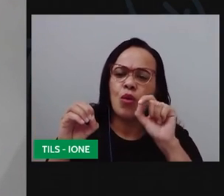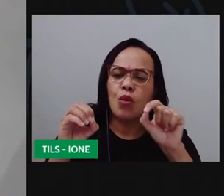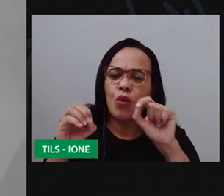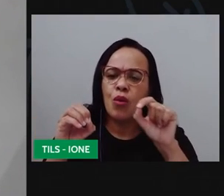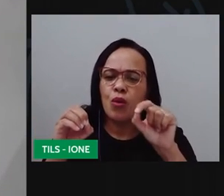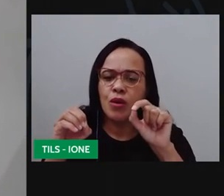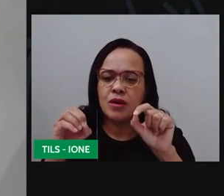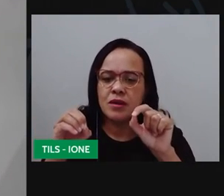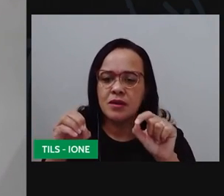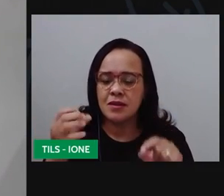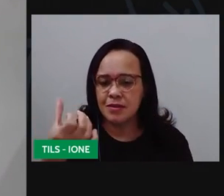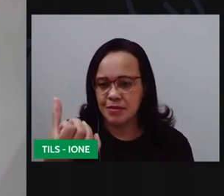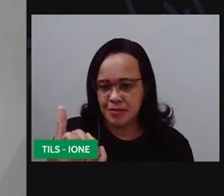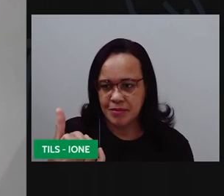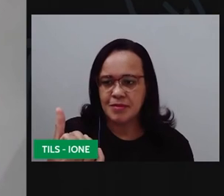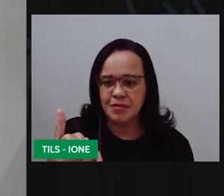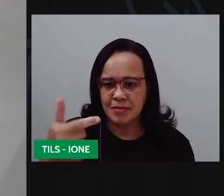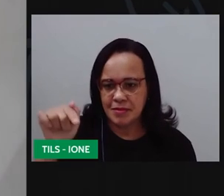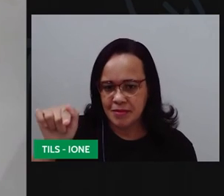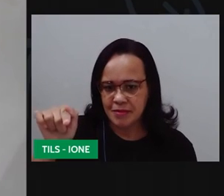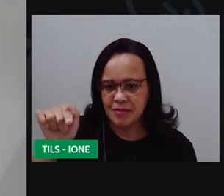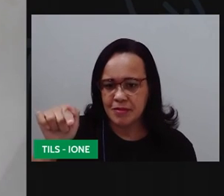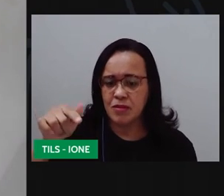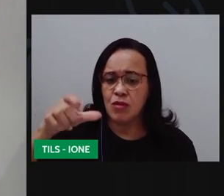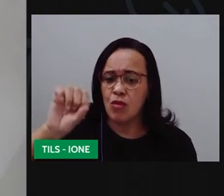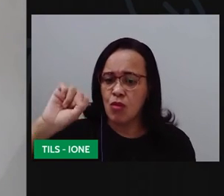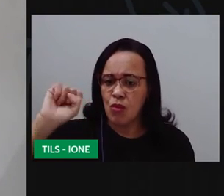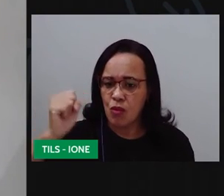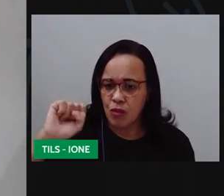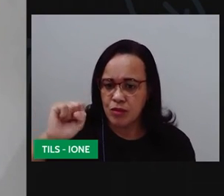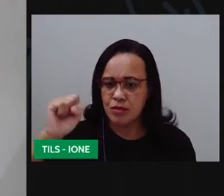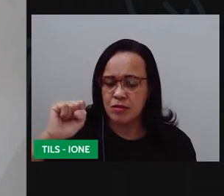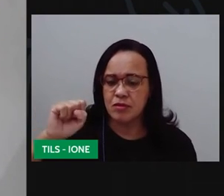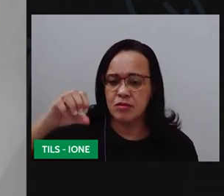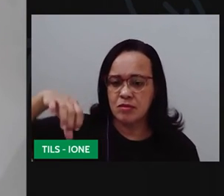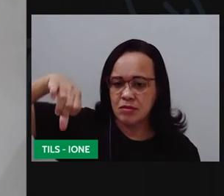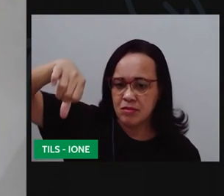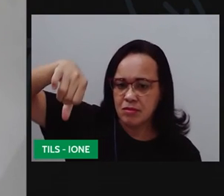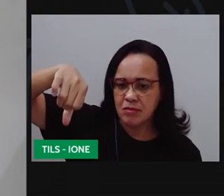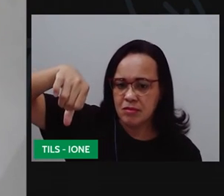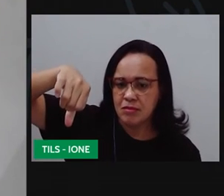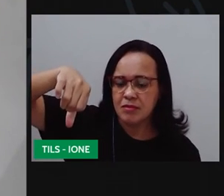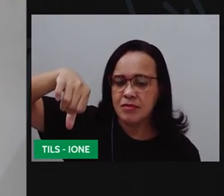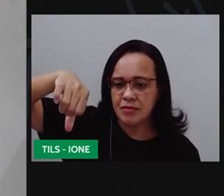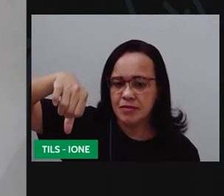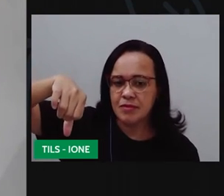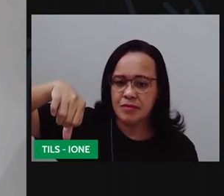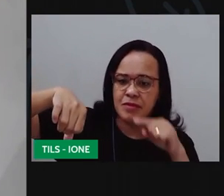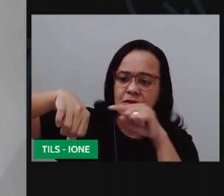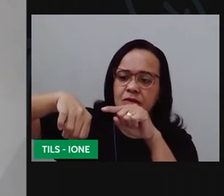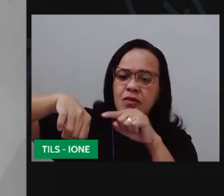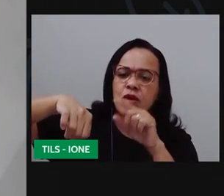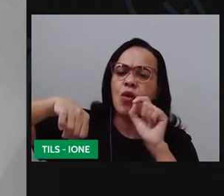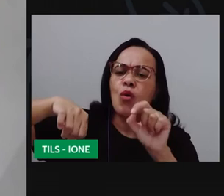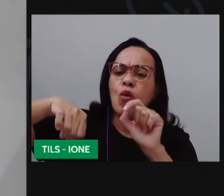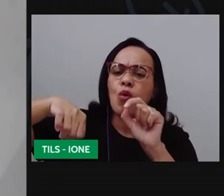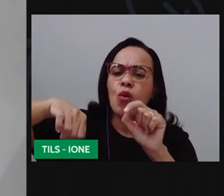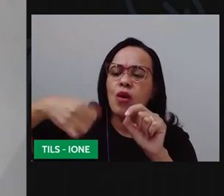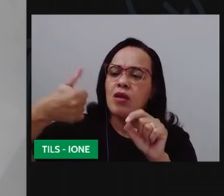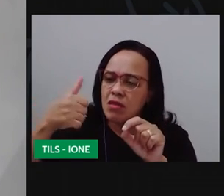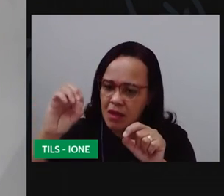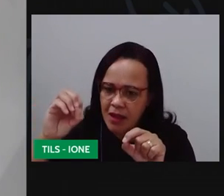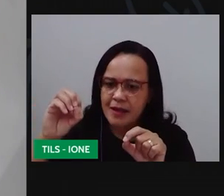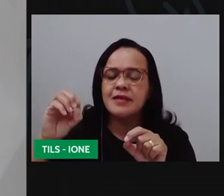fazer o quê ó seis sete oito nove com esse outro aí ó